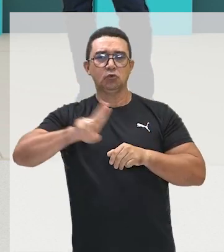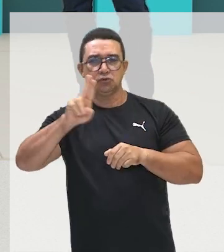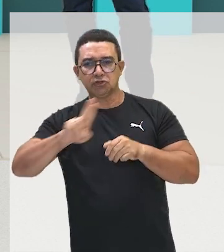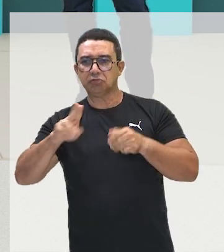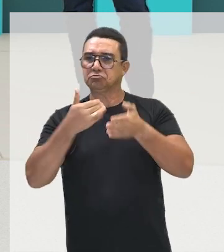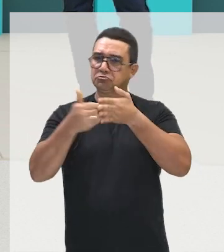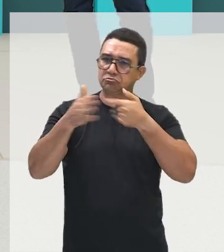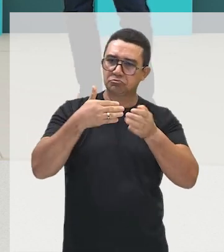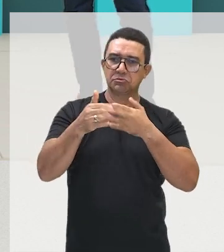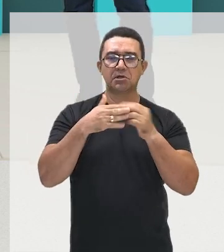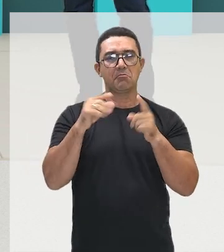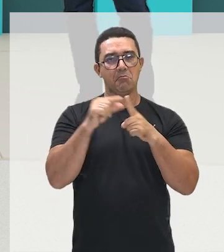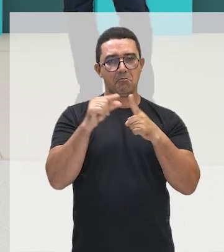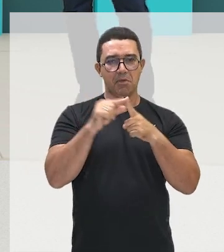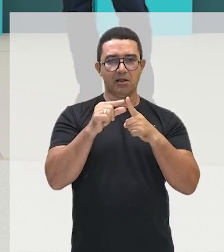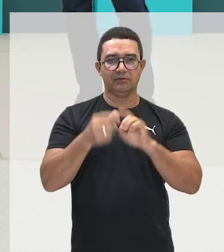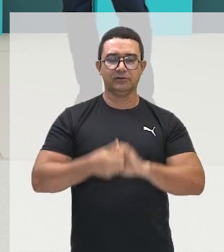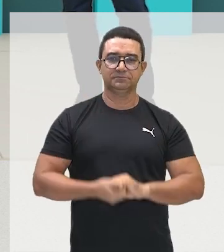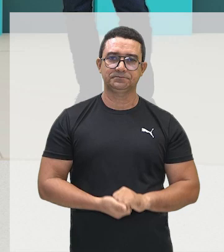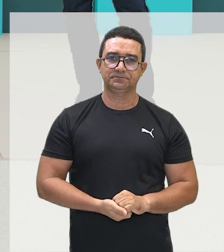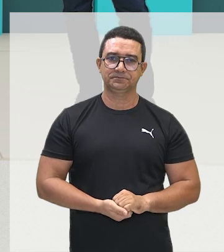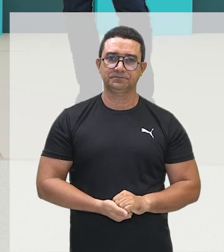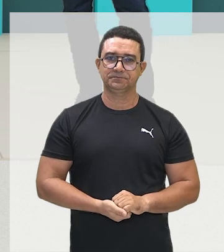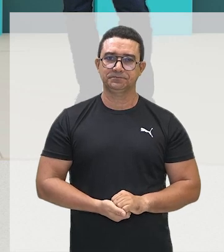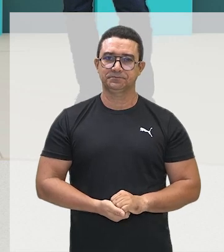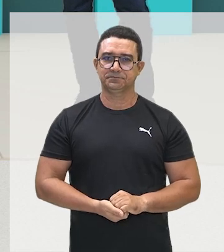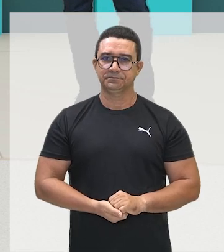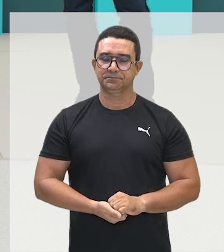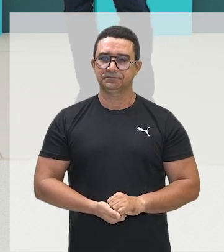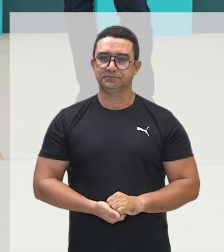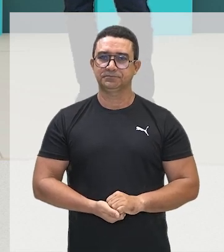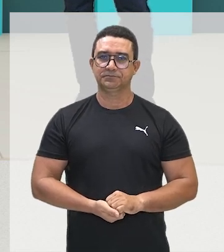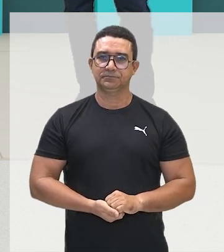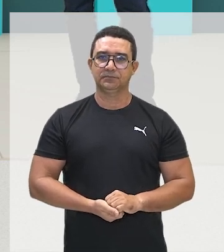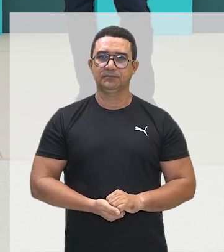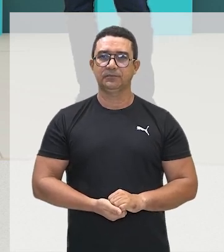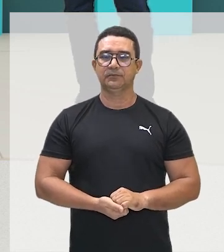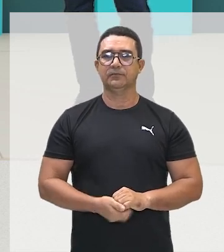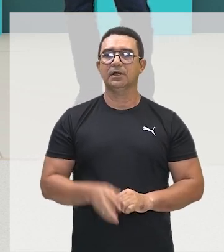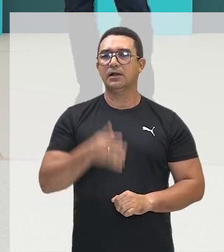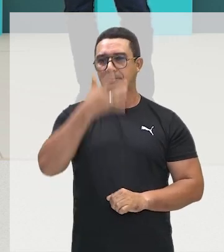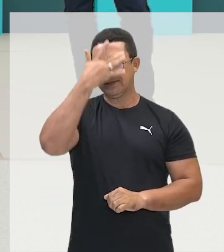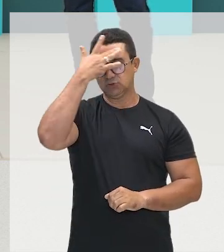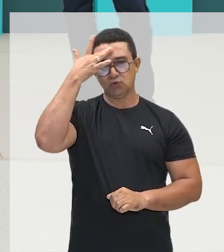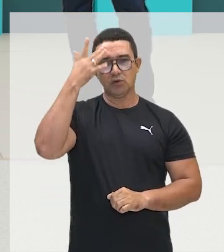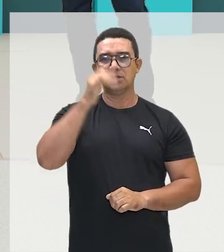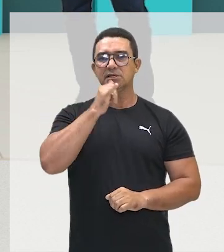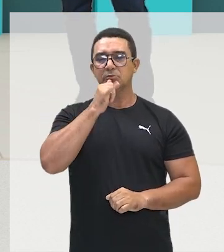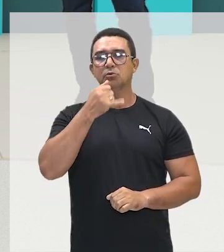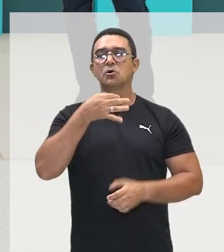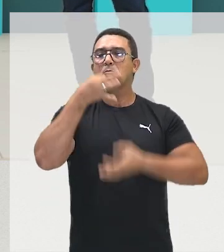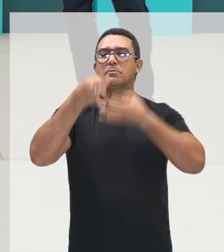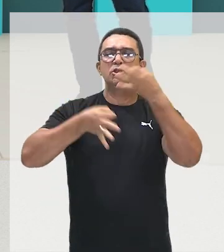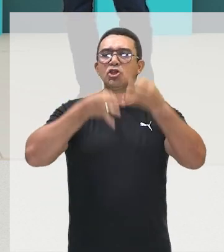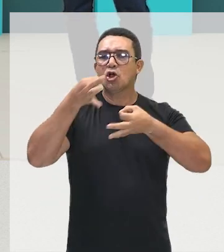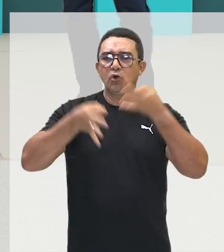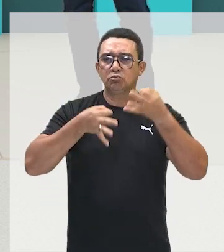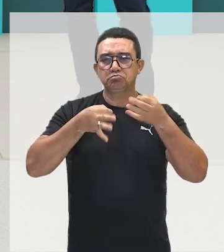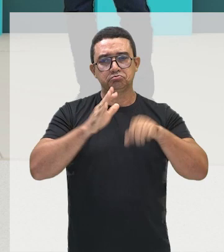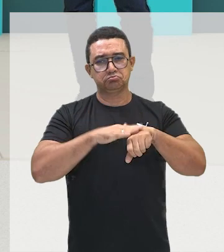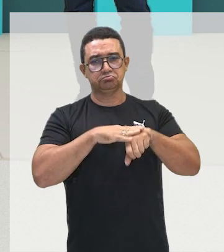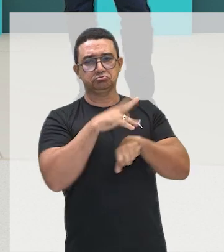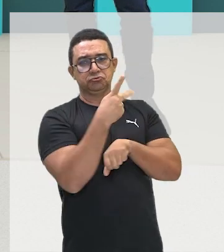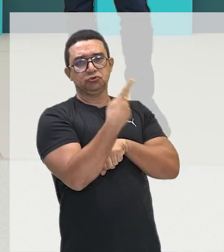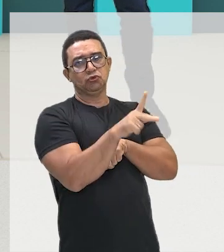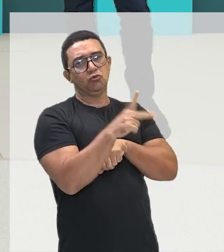gírias e tudo mais. Spontaneous speech, aquele discurso espontâneo, quando alguém pergunta sobre algo, opinião sobre algo, você vai dar a sua